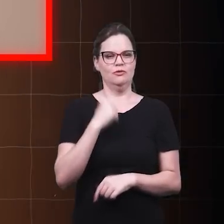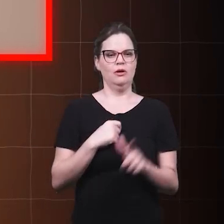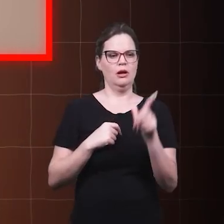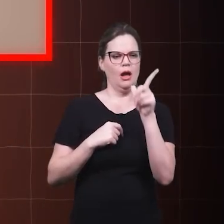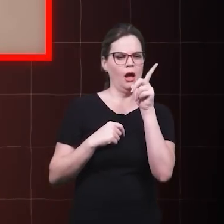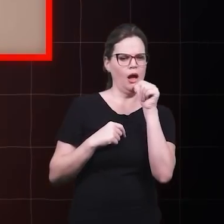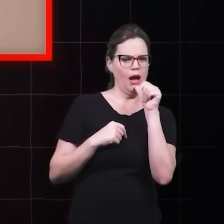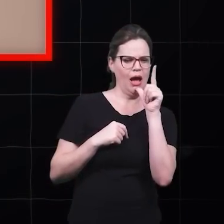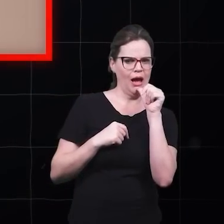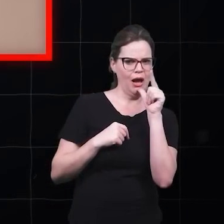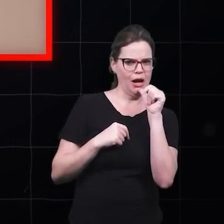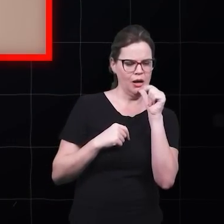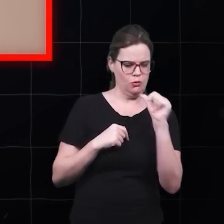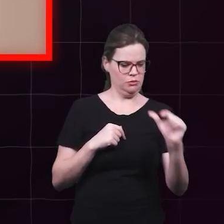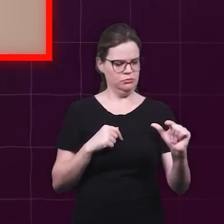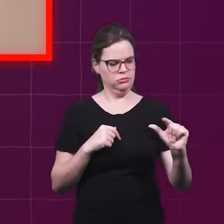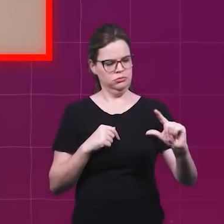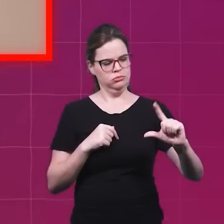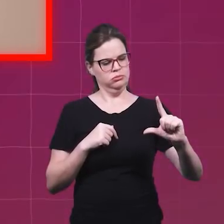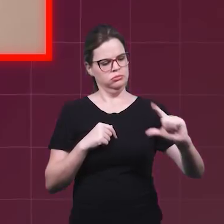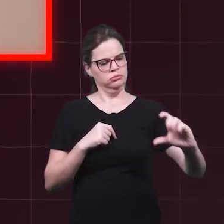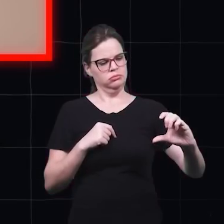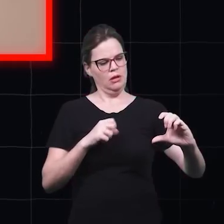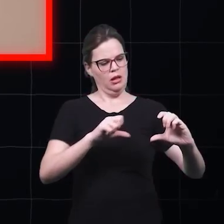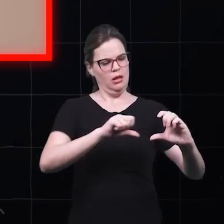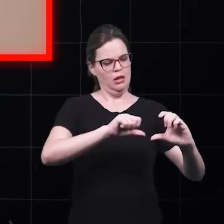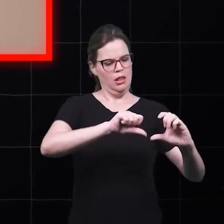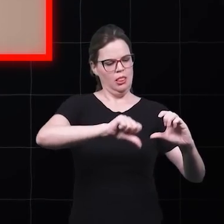em vinho precisava ser uma